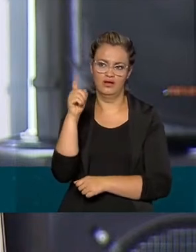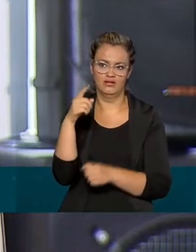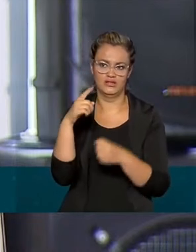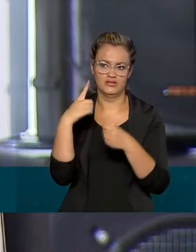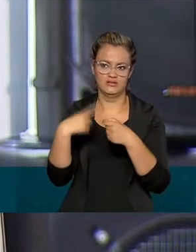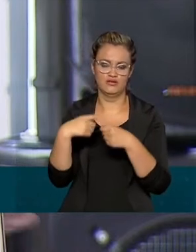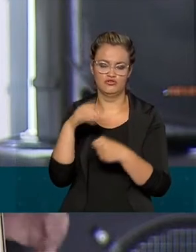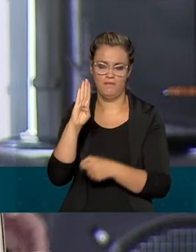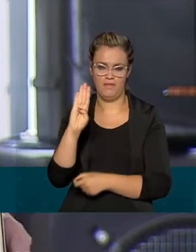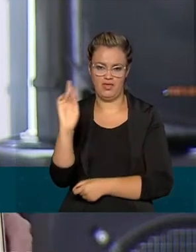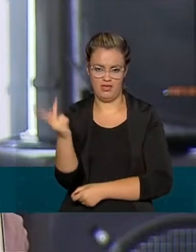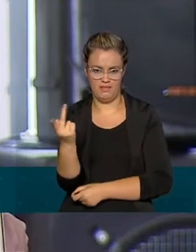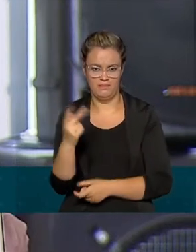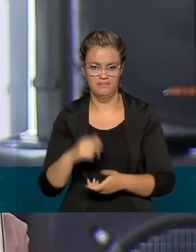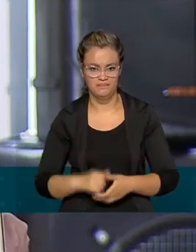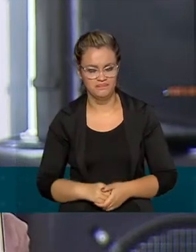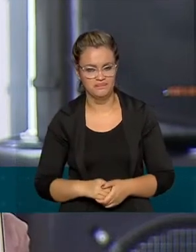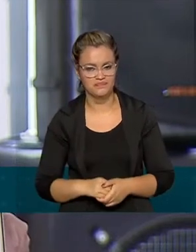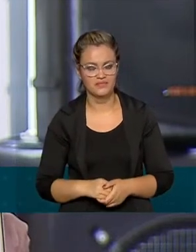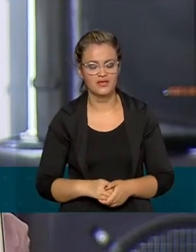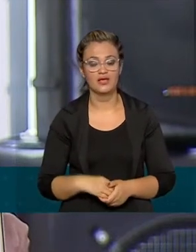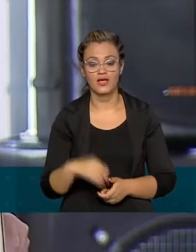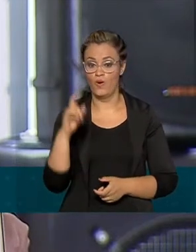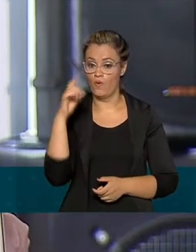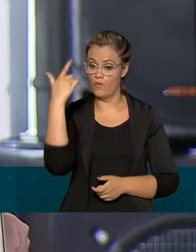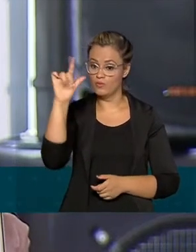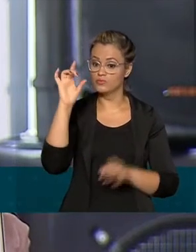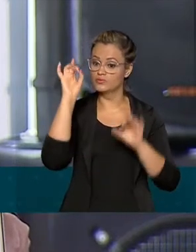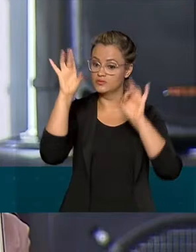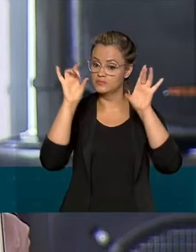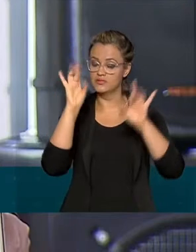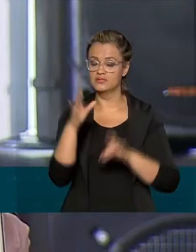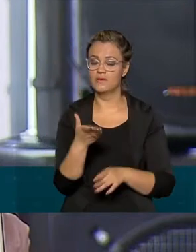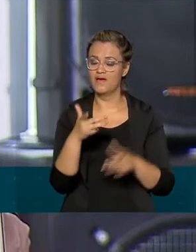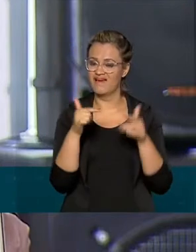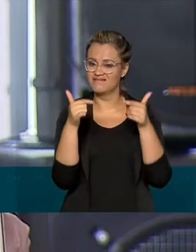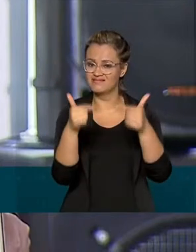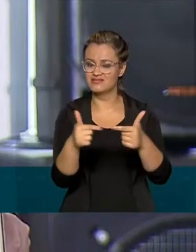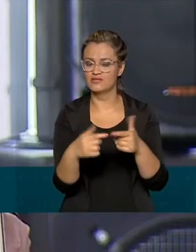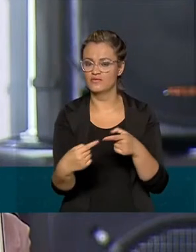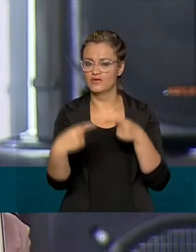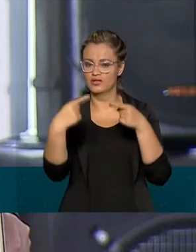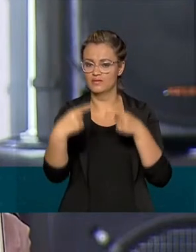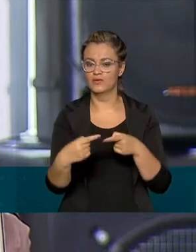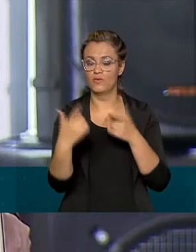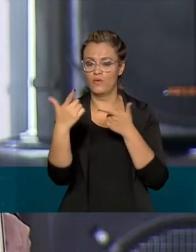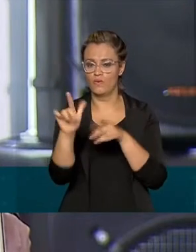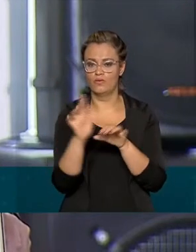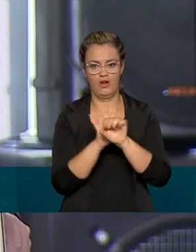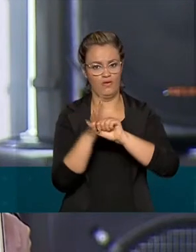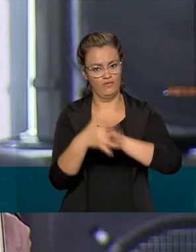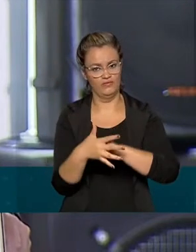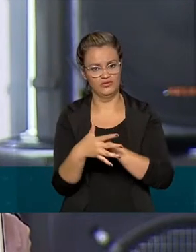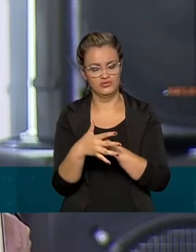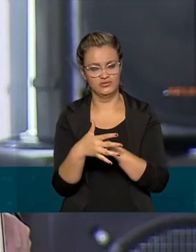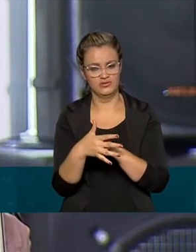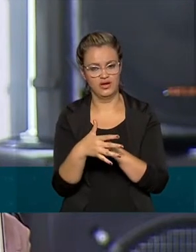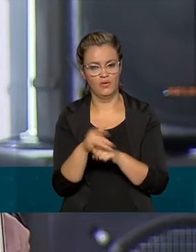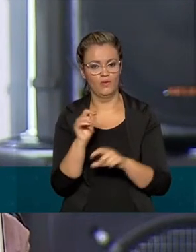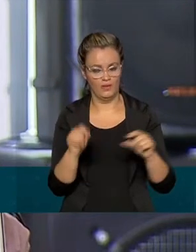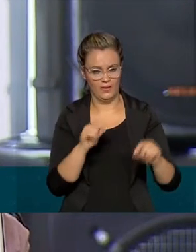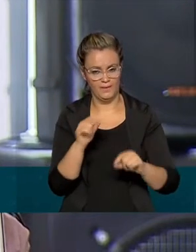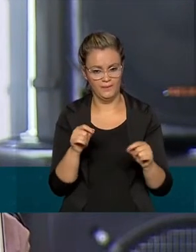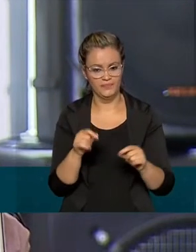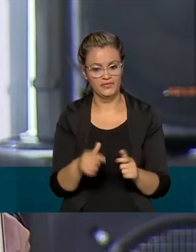militar. Merece um especial destaque a atuação no enfrentamento ao Covid-19, onde